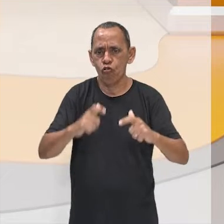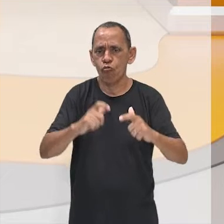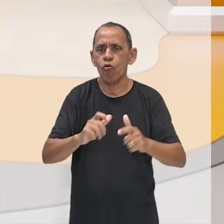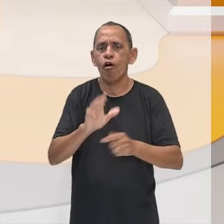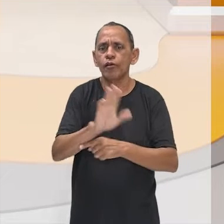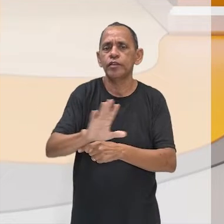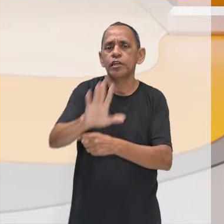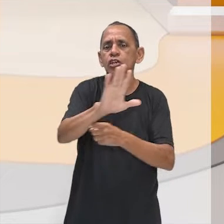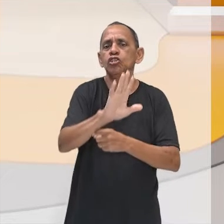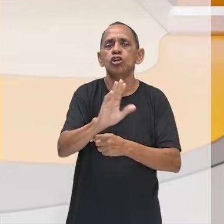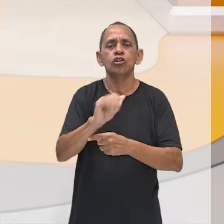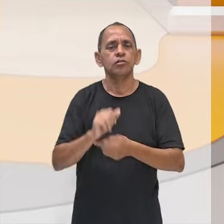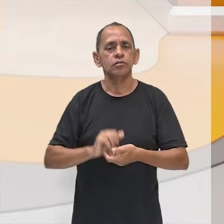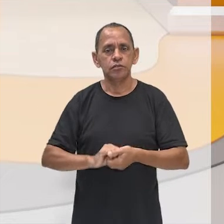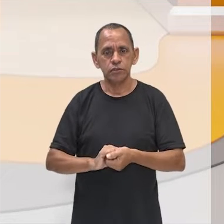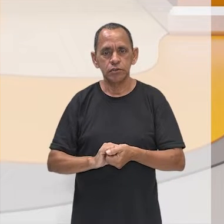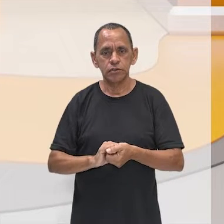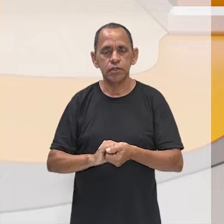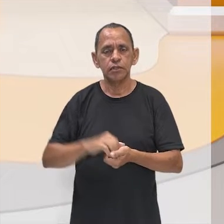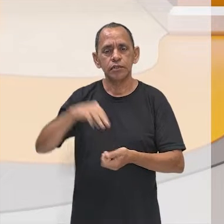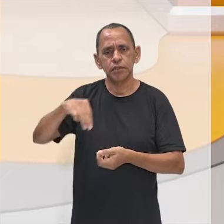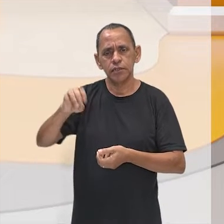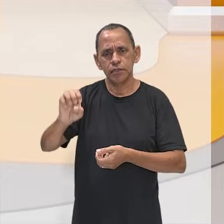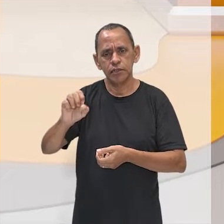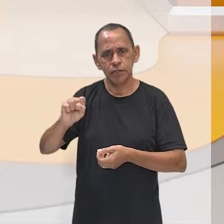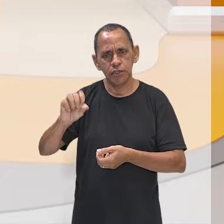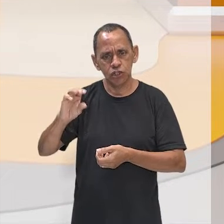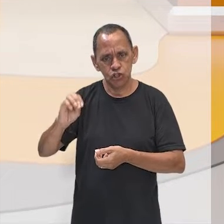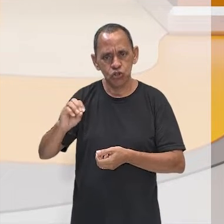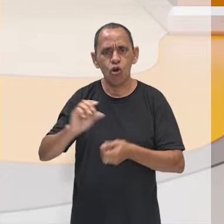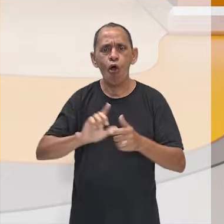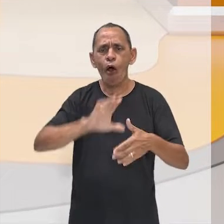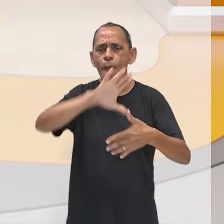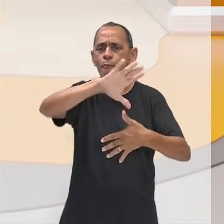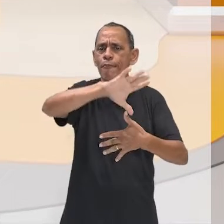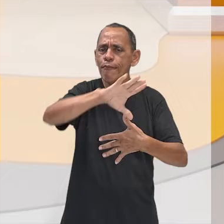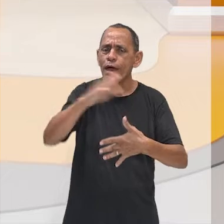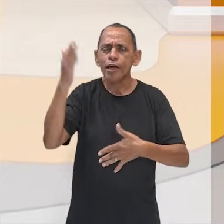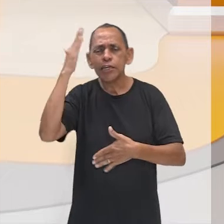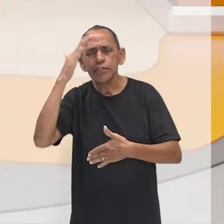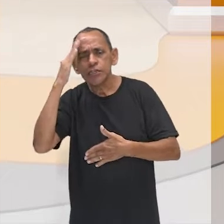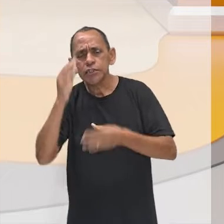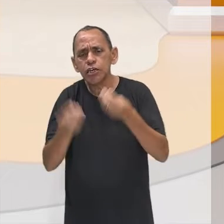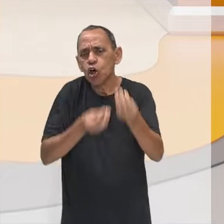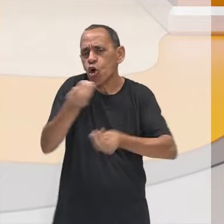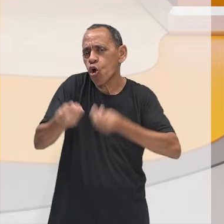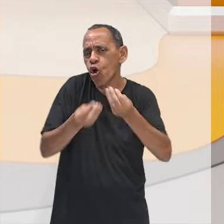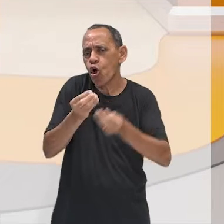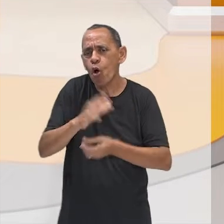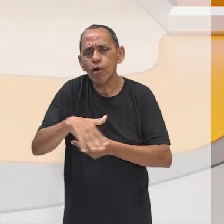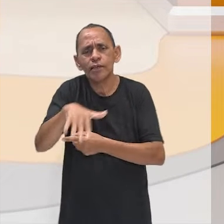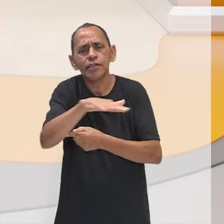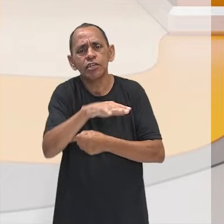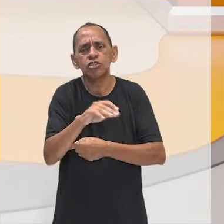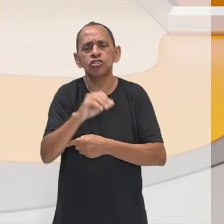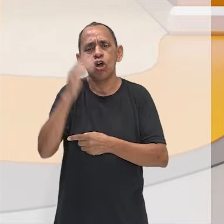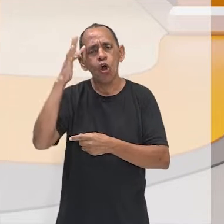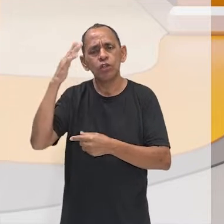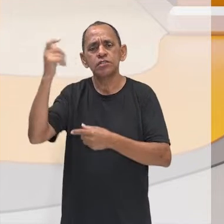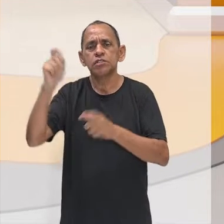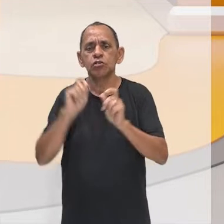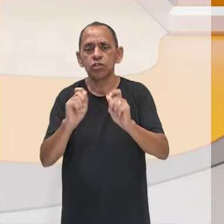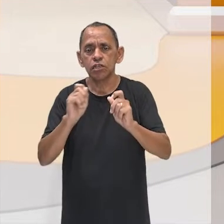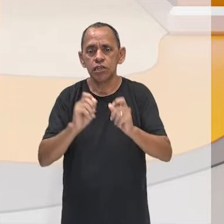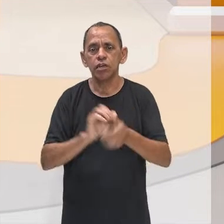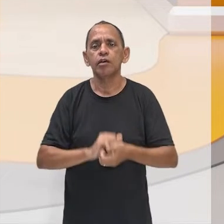região da chamada Mesoamérica, que a gente vai entender o que é essa região, o que foi essa região, o que é essa região